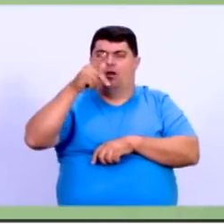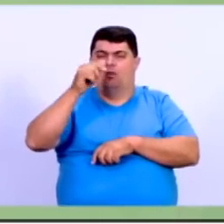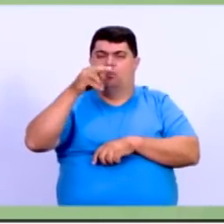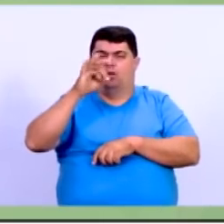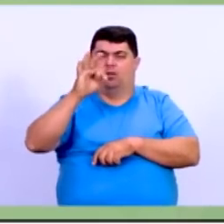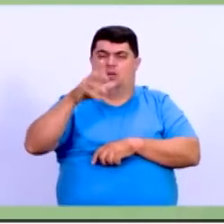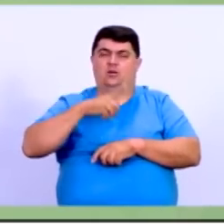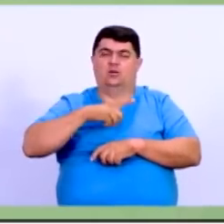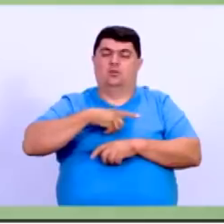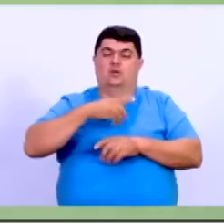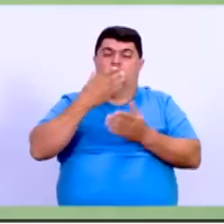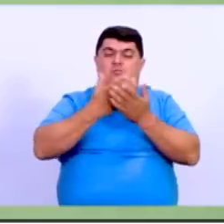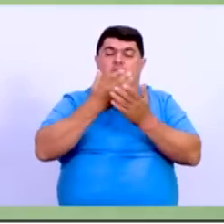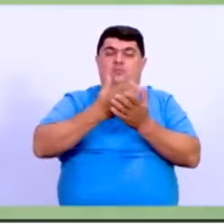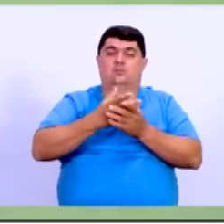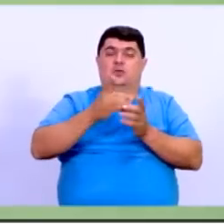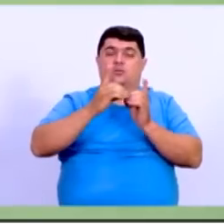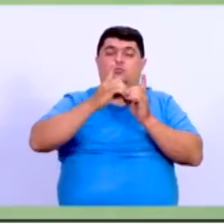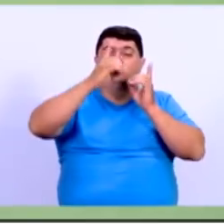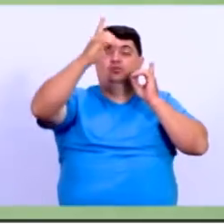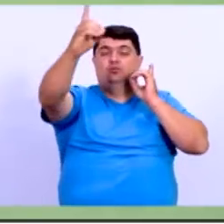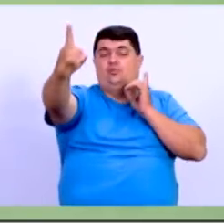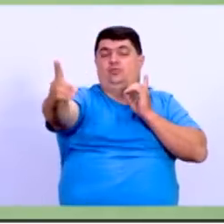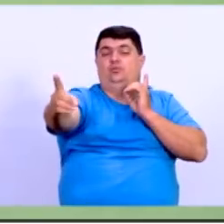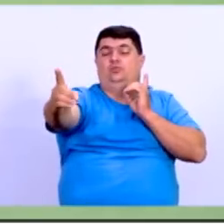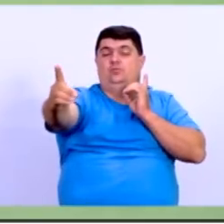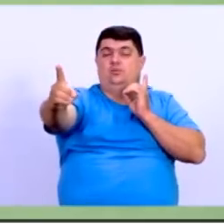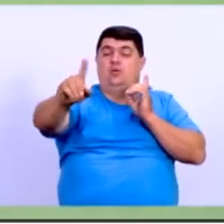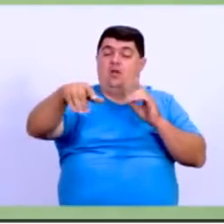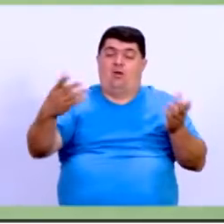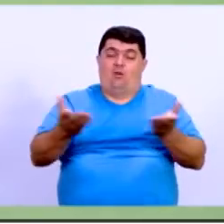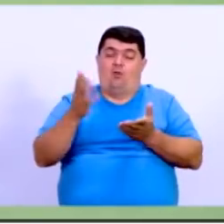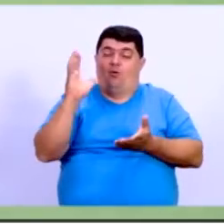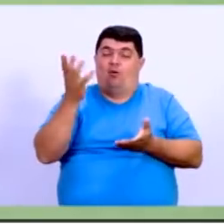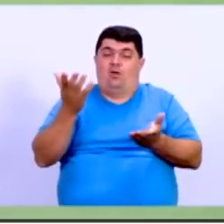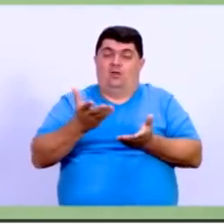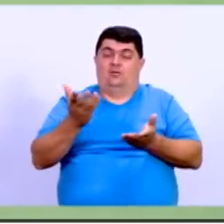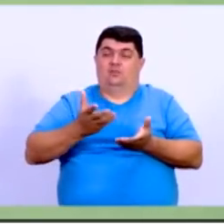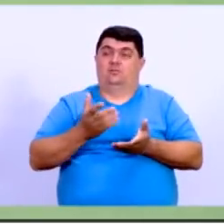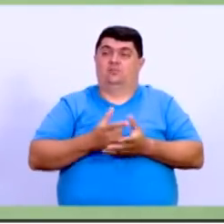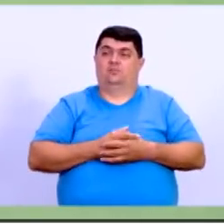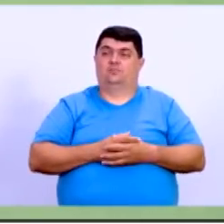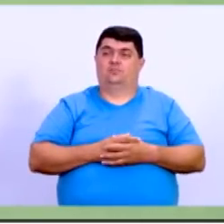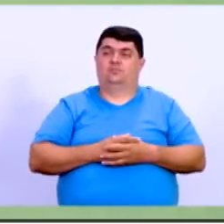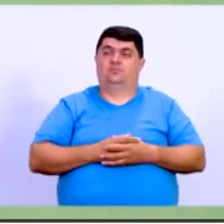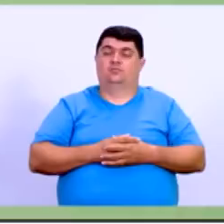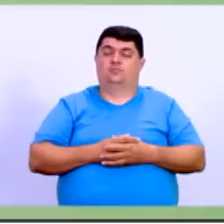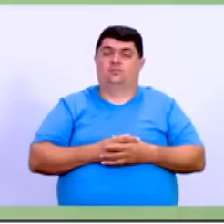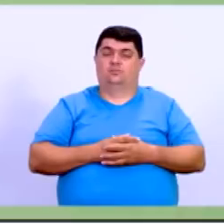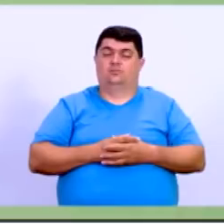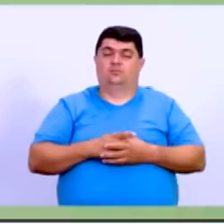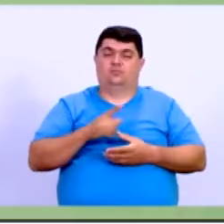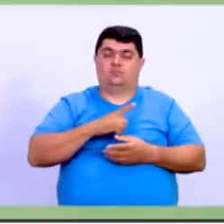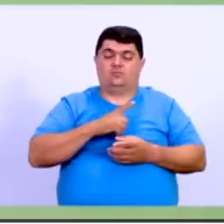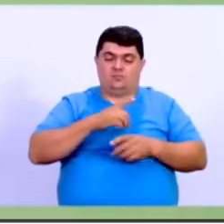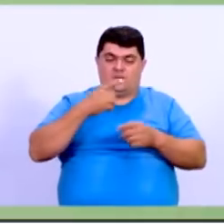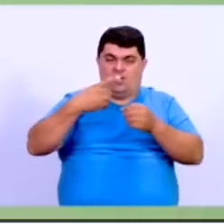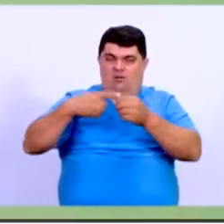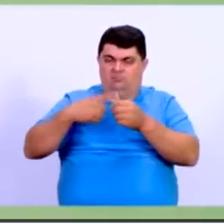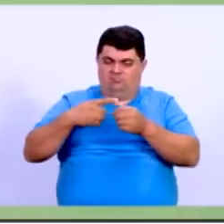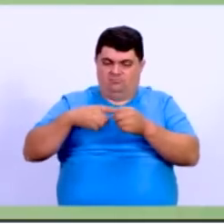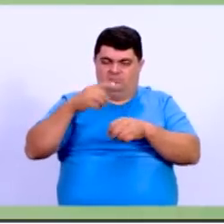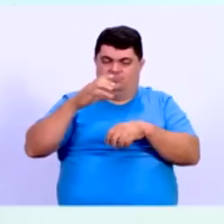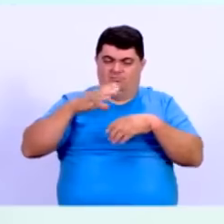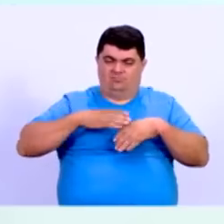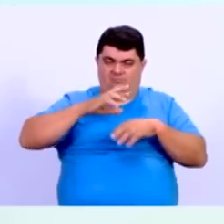Aulas à distância, olha aí, ó. É o que está acontecendo aqui com a gente agora, né? Estamos aí em situações, em pontos geográficos